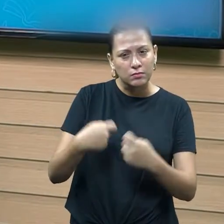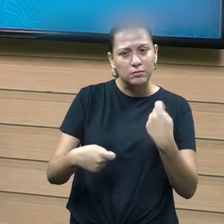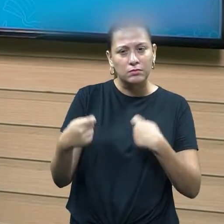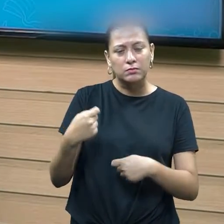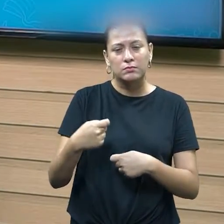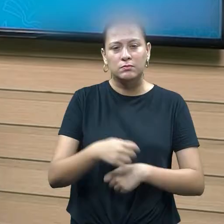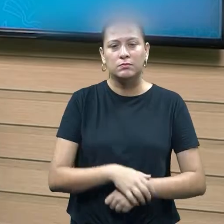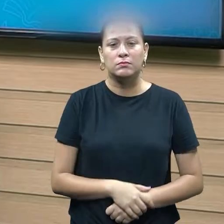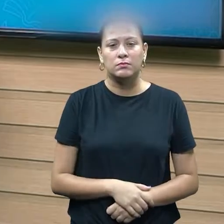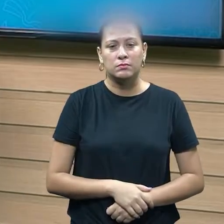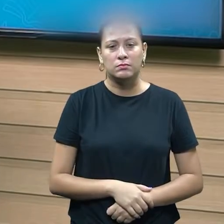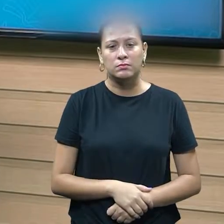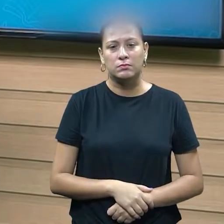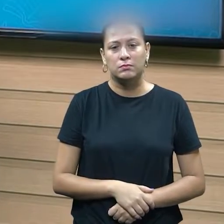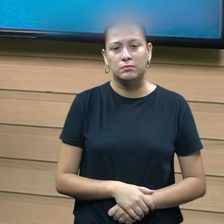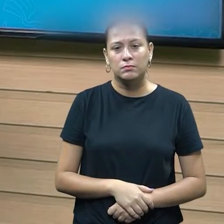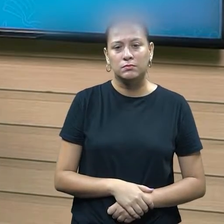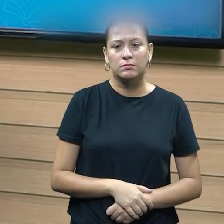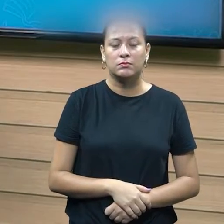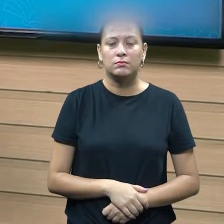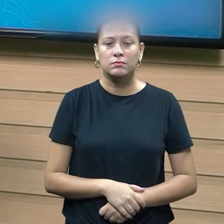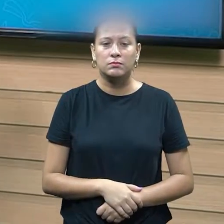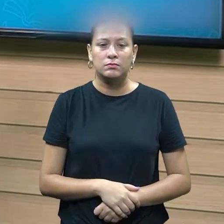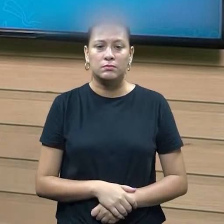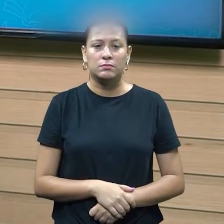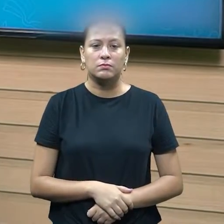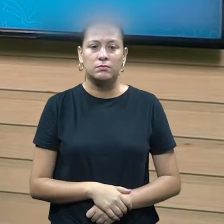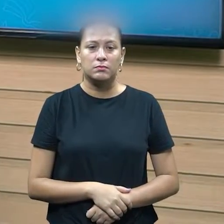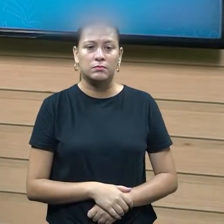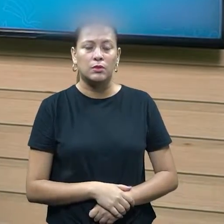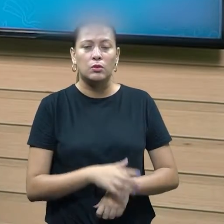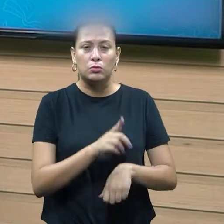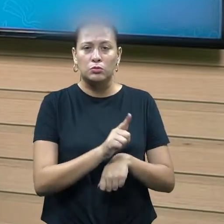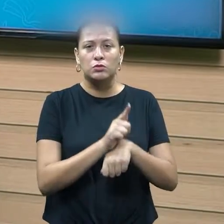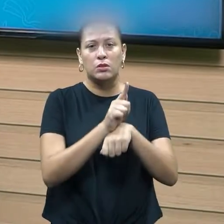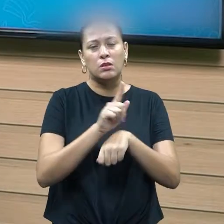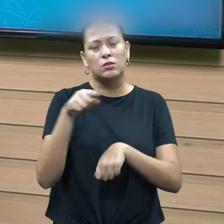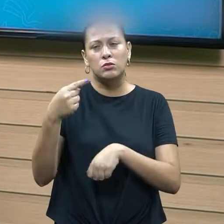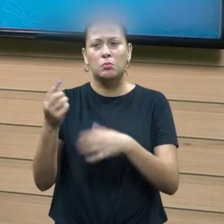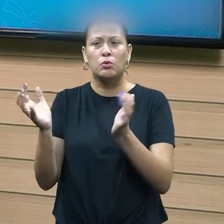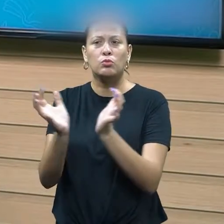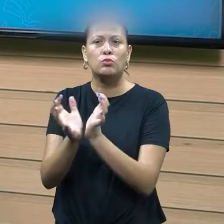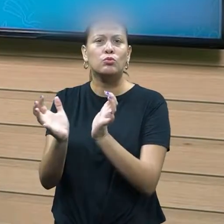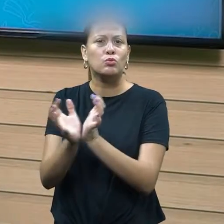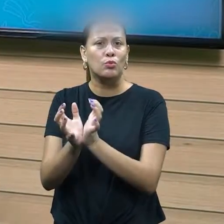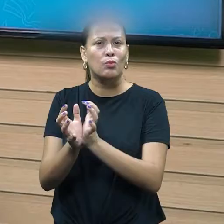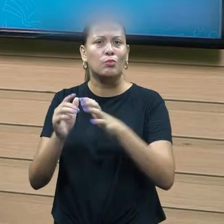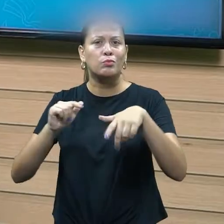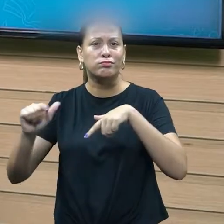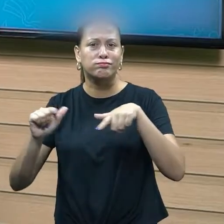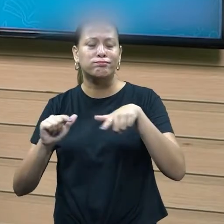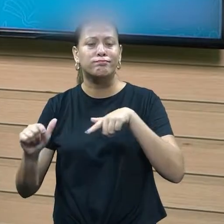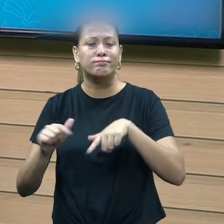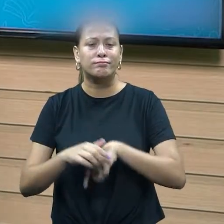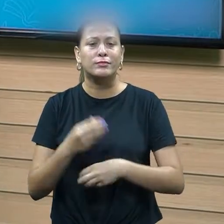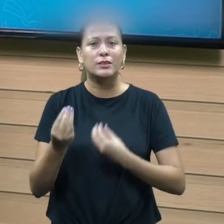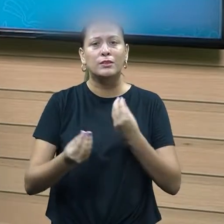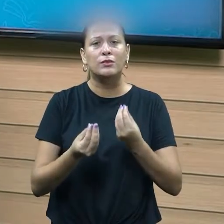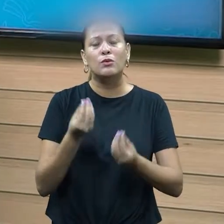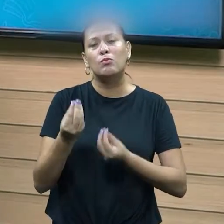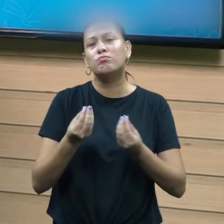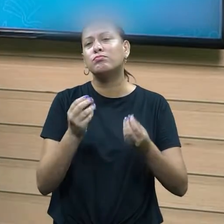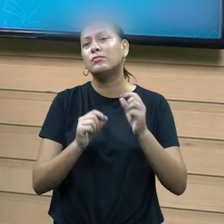negociação. Primeiro há uma negociação entre o gerente e logo depois já vai haver entre os próprios colaboradores. E isso aí é o que a taxa vem para a gente, a